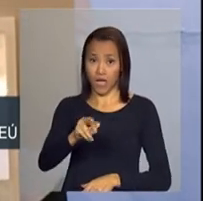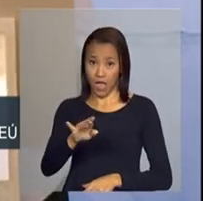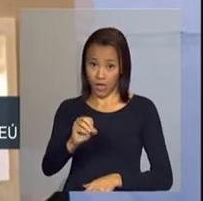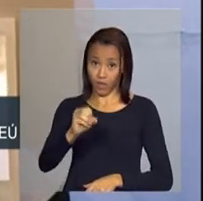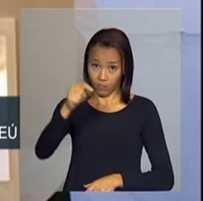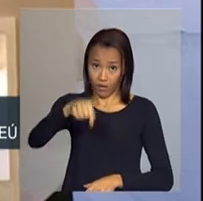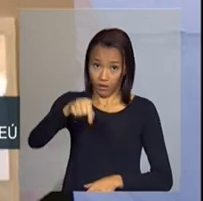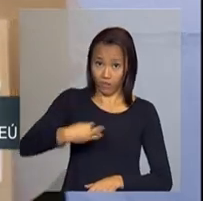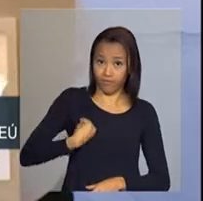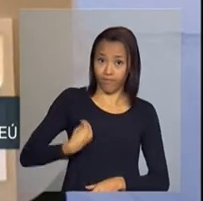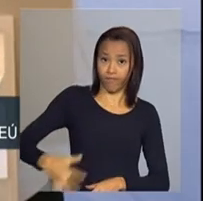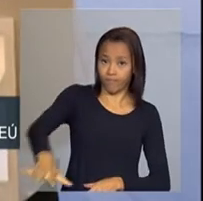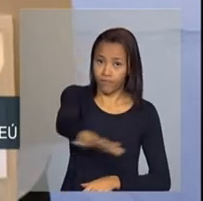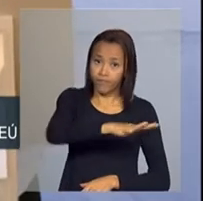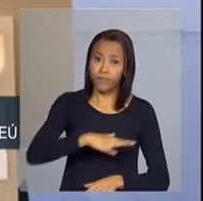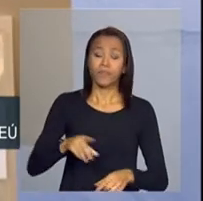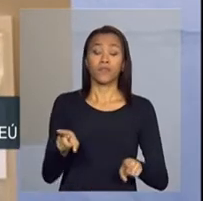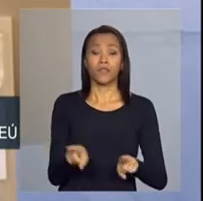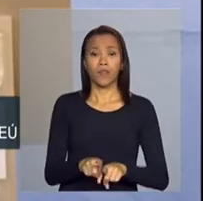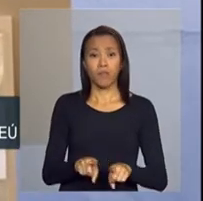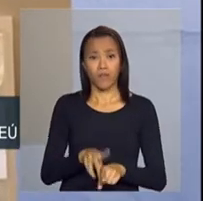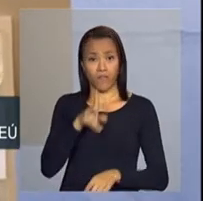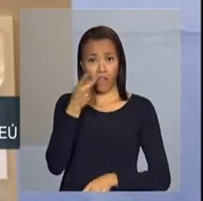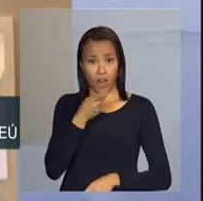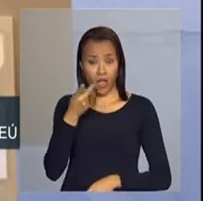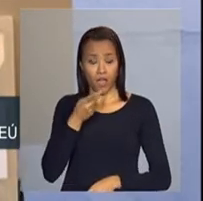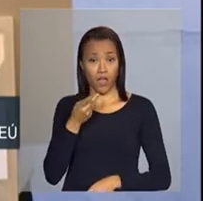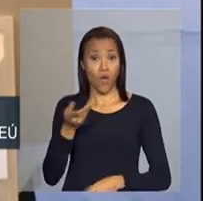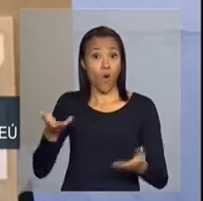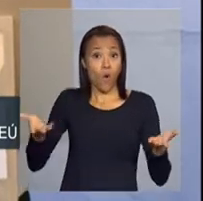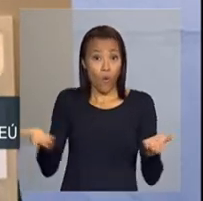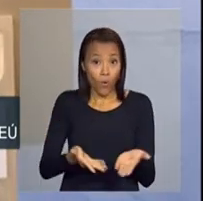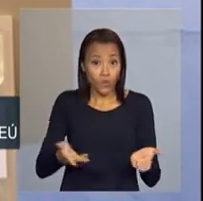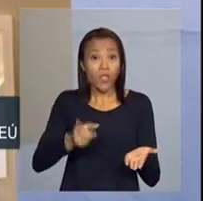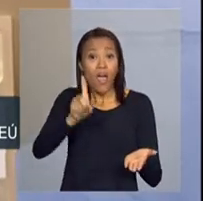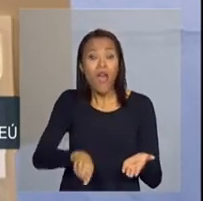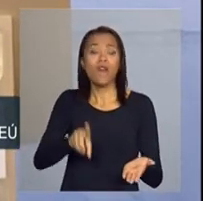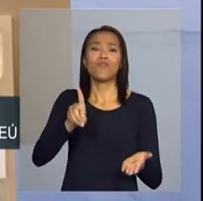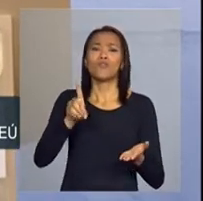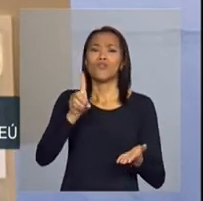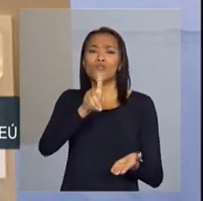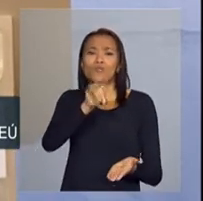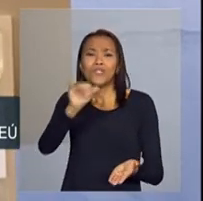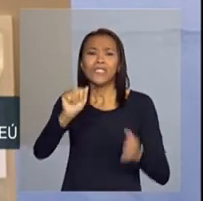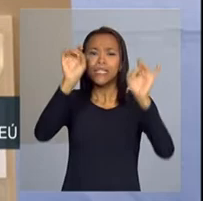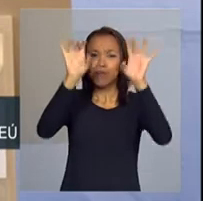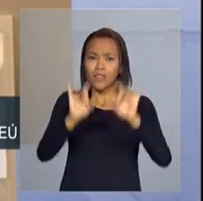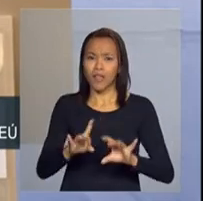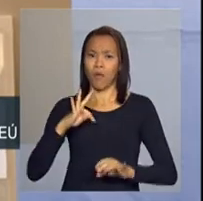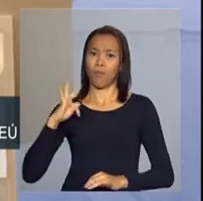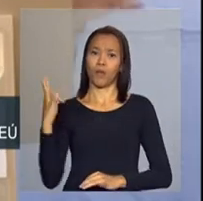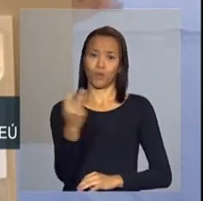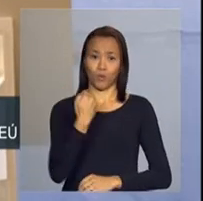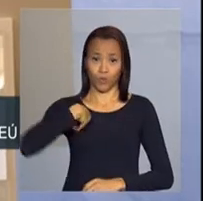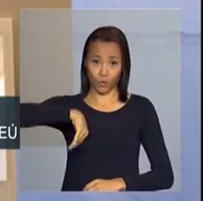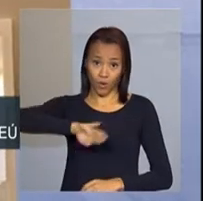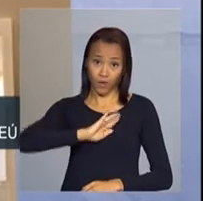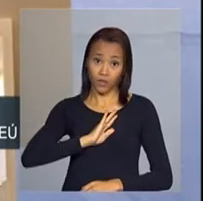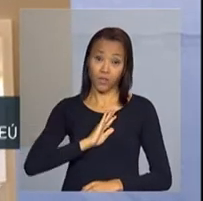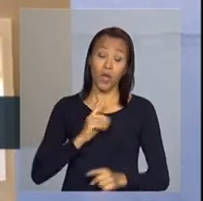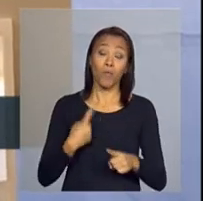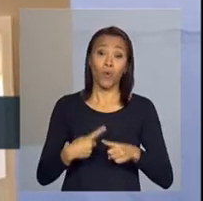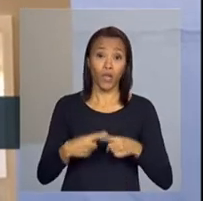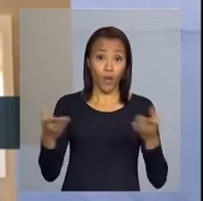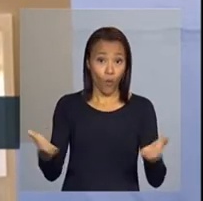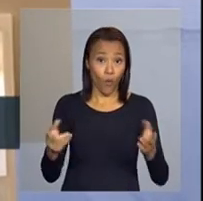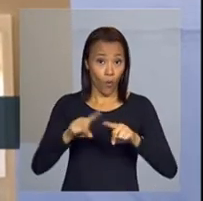região. Considero que hoje é um dia muito especial para todos nós, pois a cerimônia de hoje